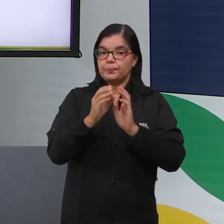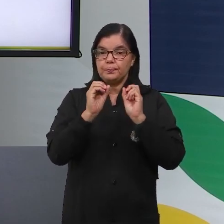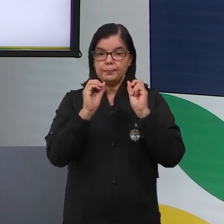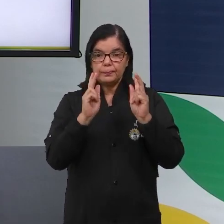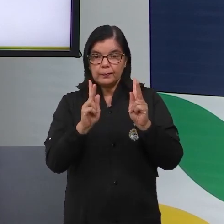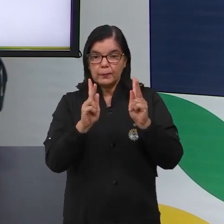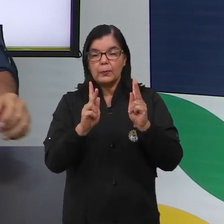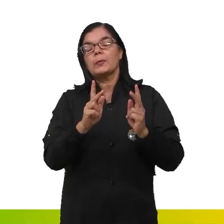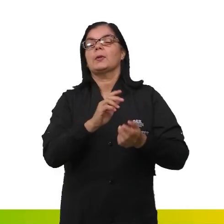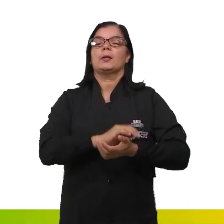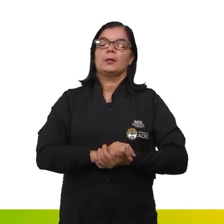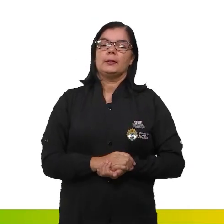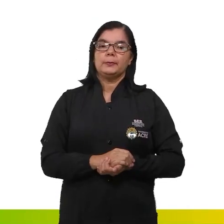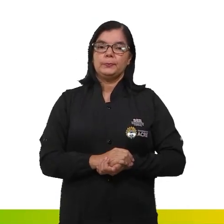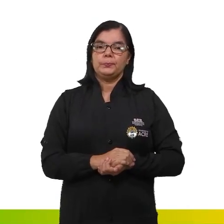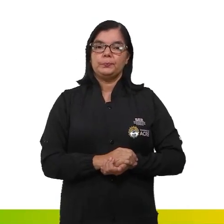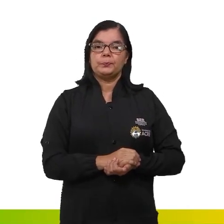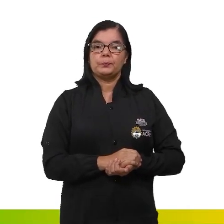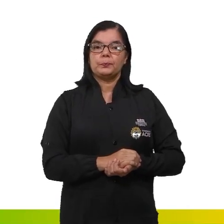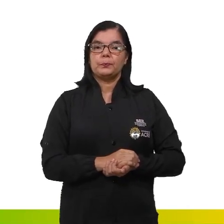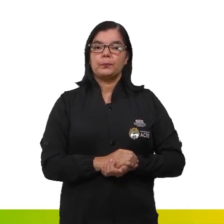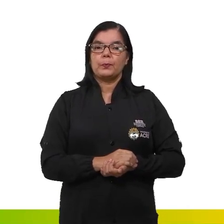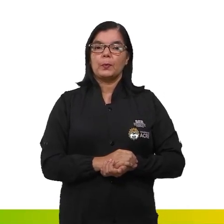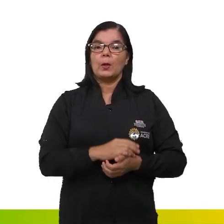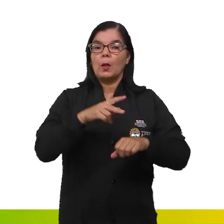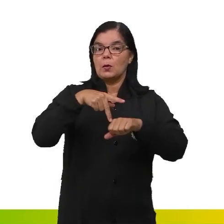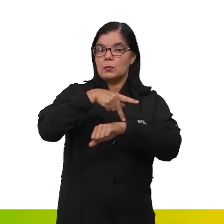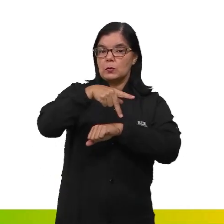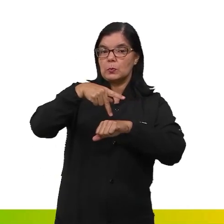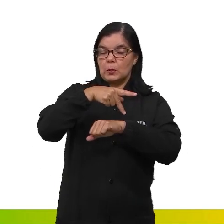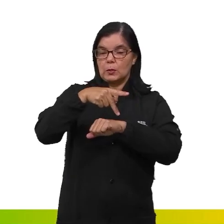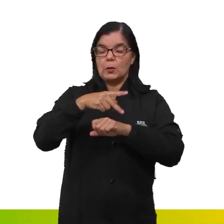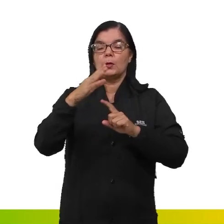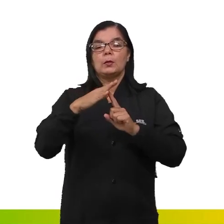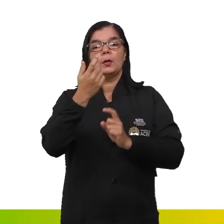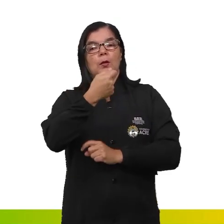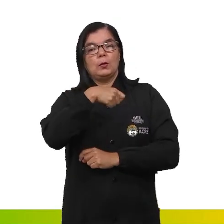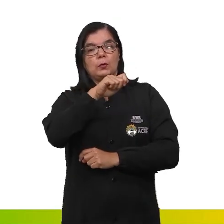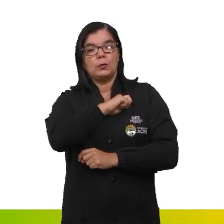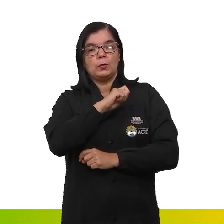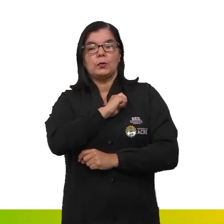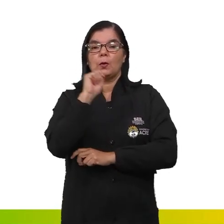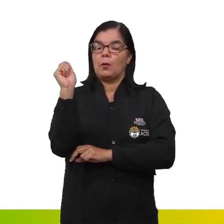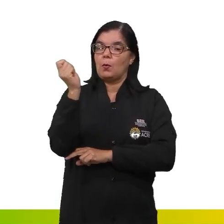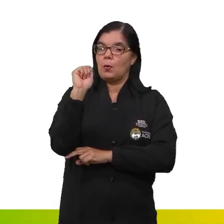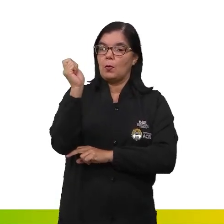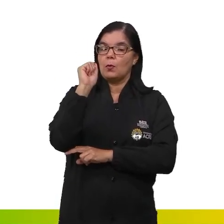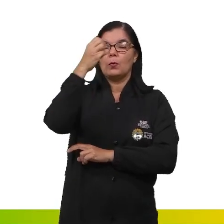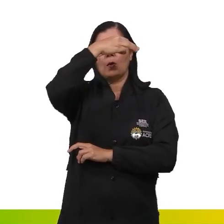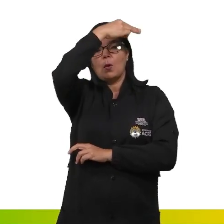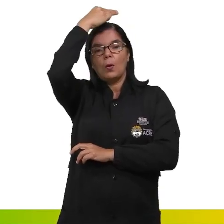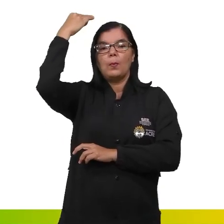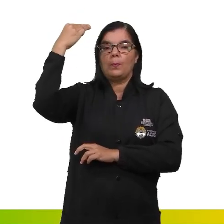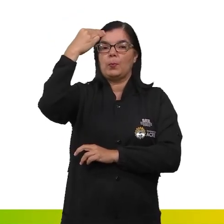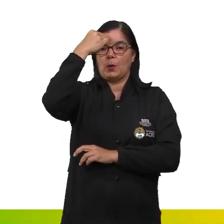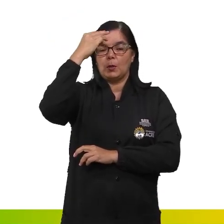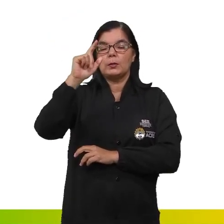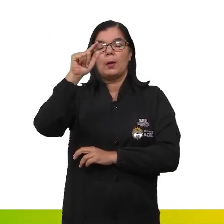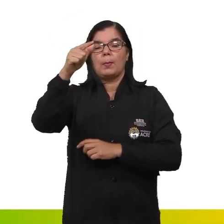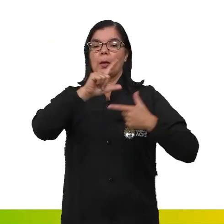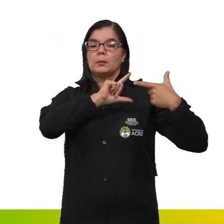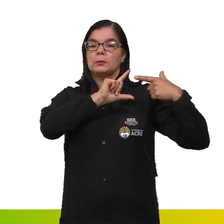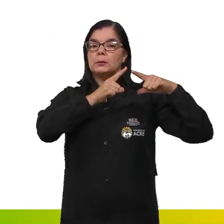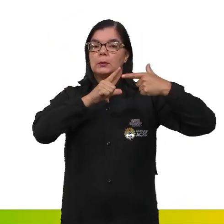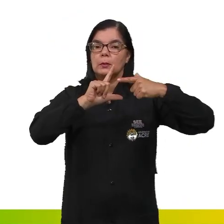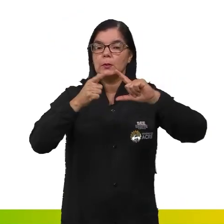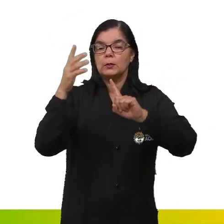Ok? Então vamos avançando. Os países que têm essa influência seriam a Espanha, a Argentina, o México, entre as mais